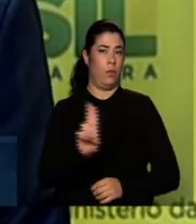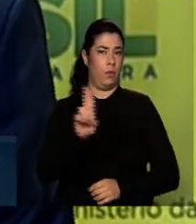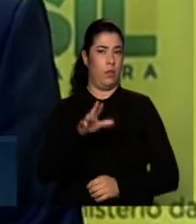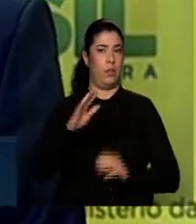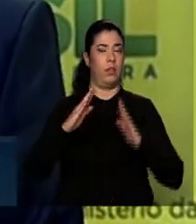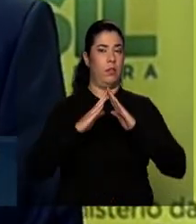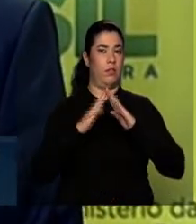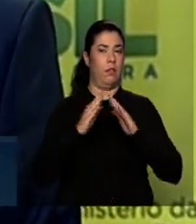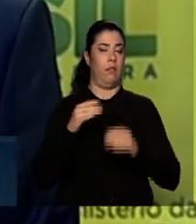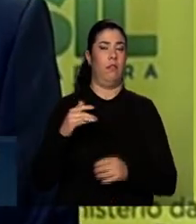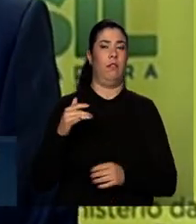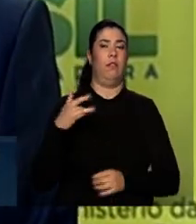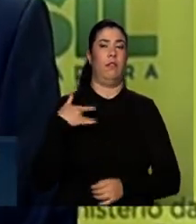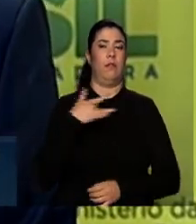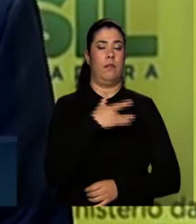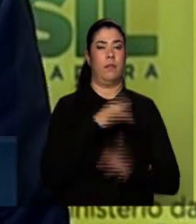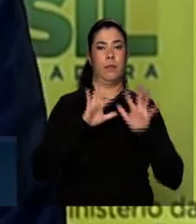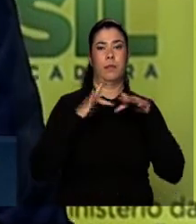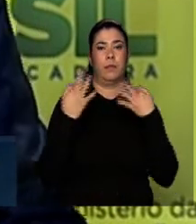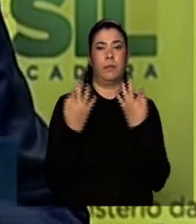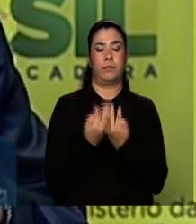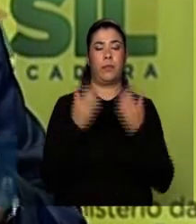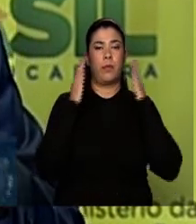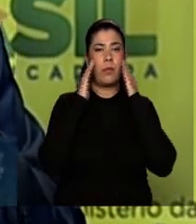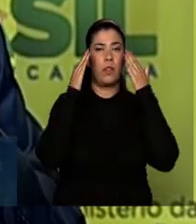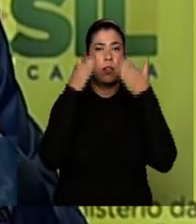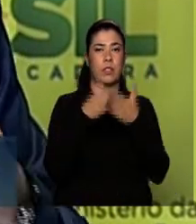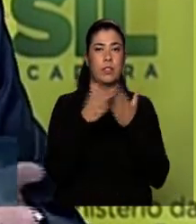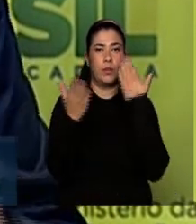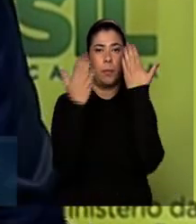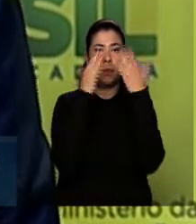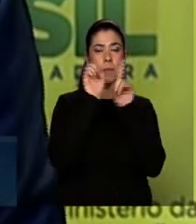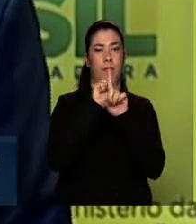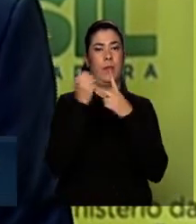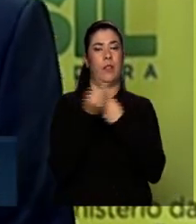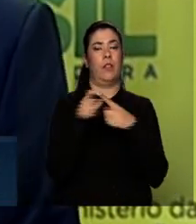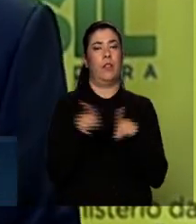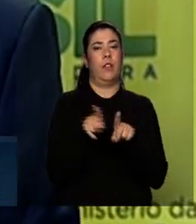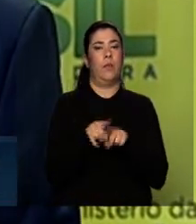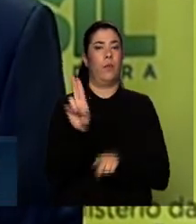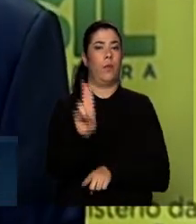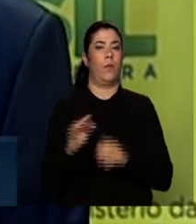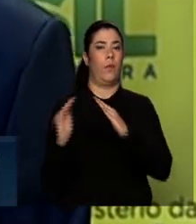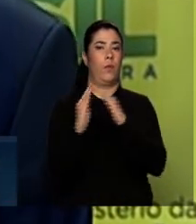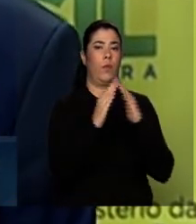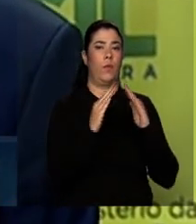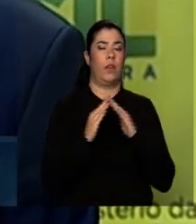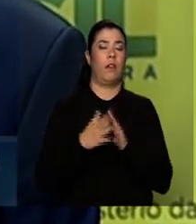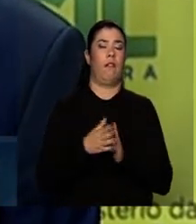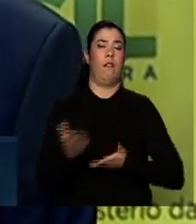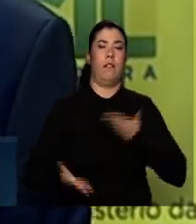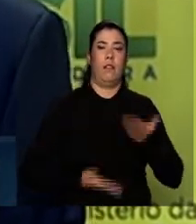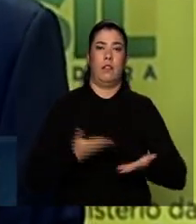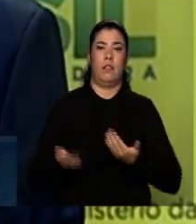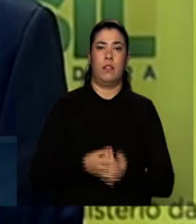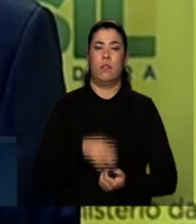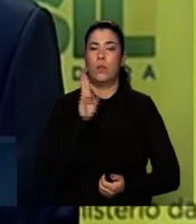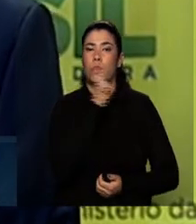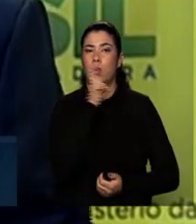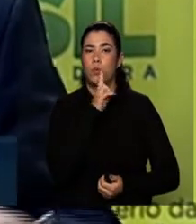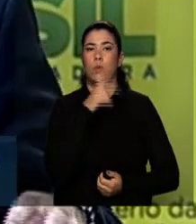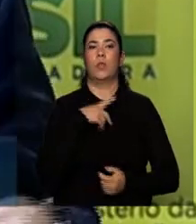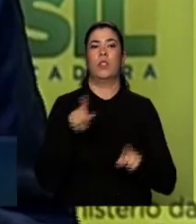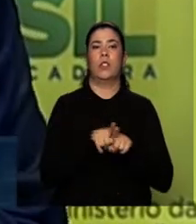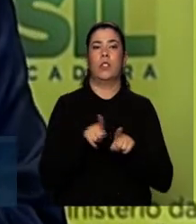saúde, equipe de saúde da família, serviços de atenção psicossocial, unidades de urgência e emergência, serviços hospitalares, serviços de